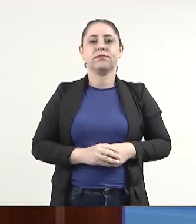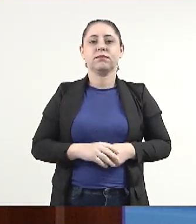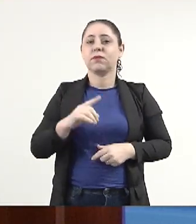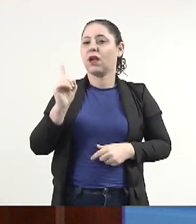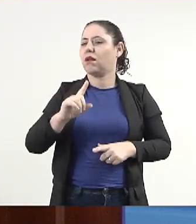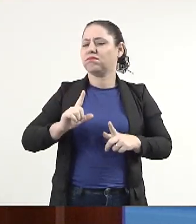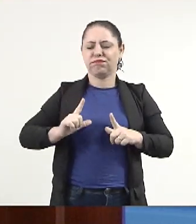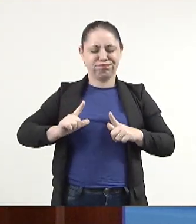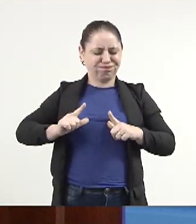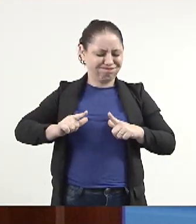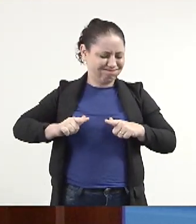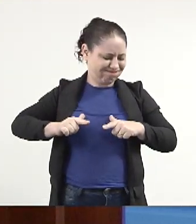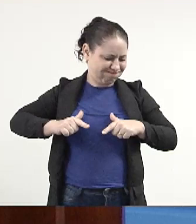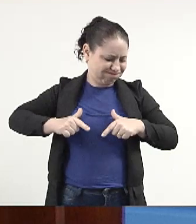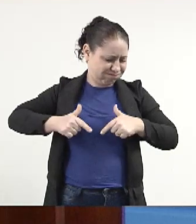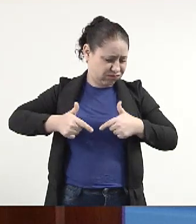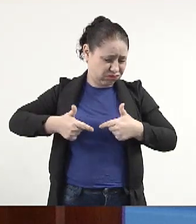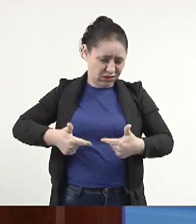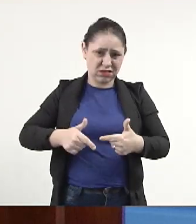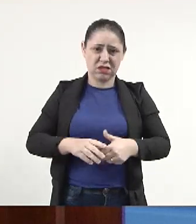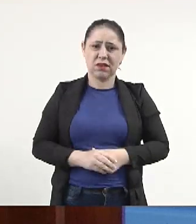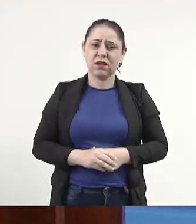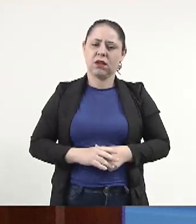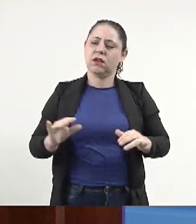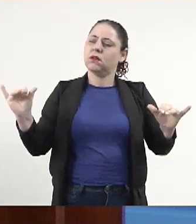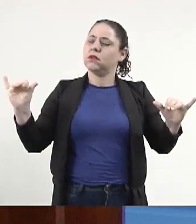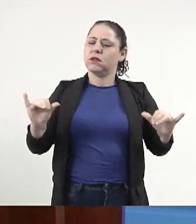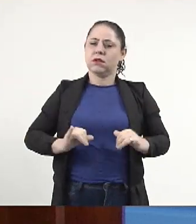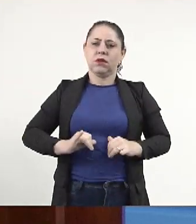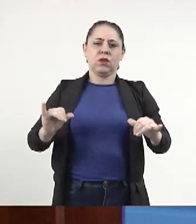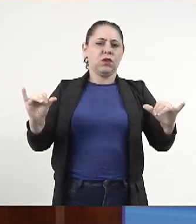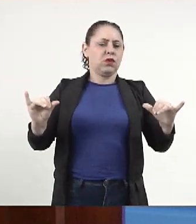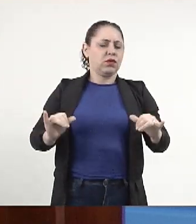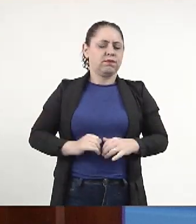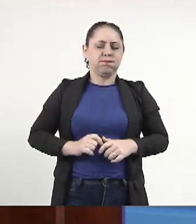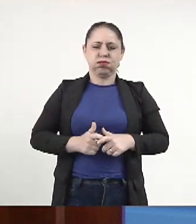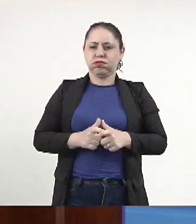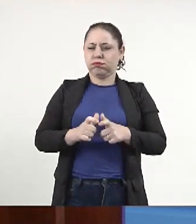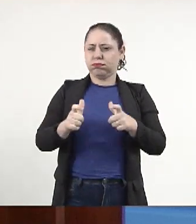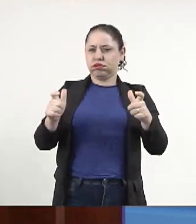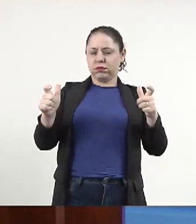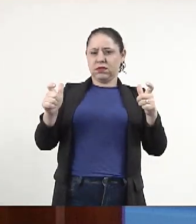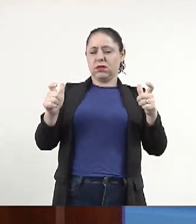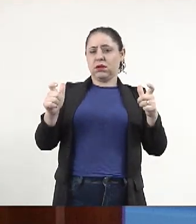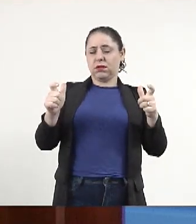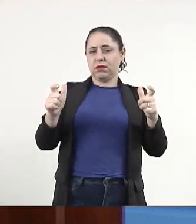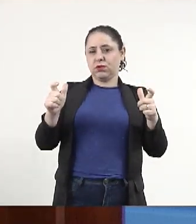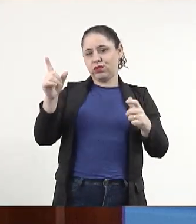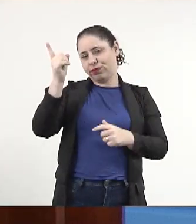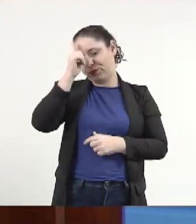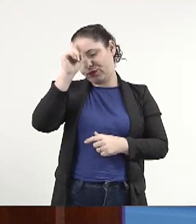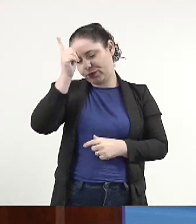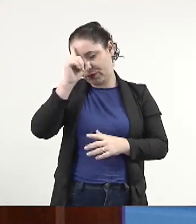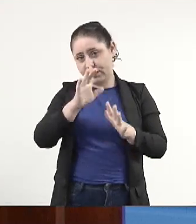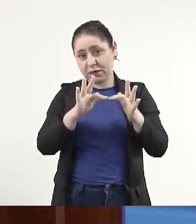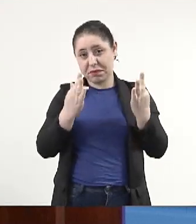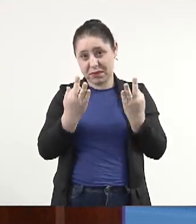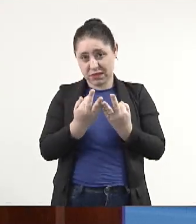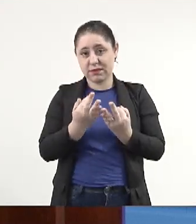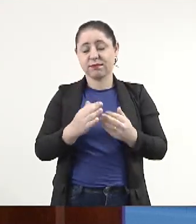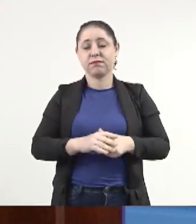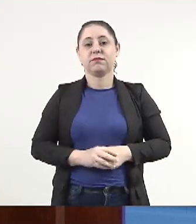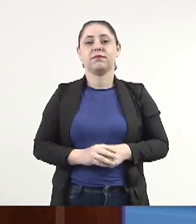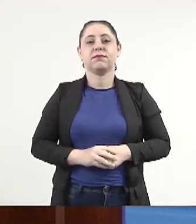É uma luta e um sofrimento muito grande dessas famílias